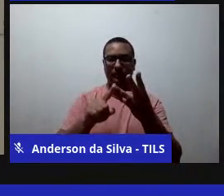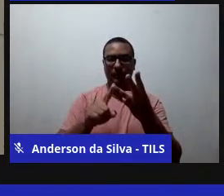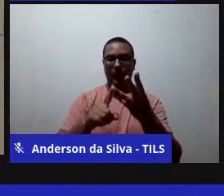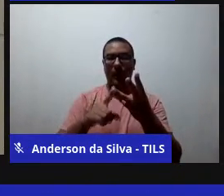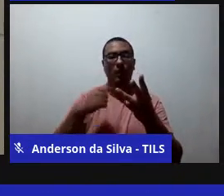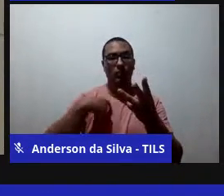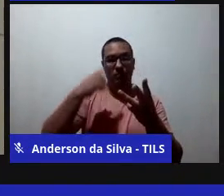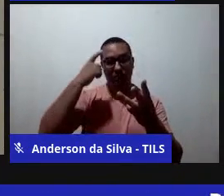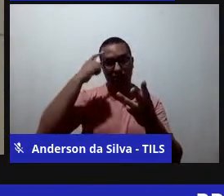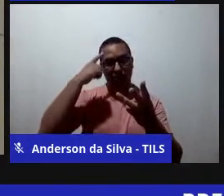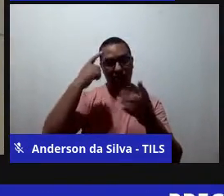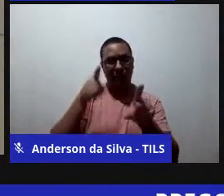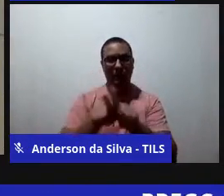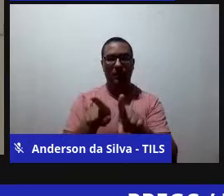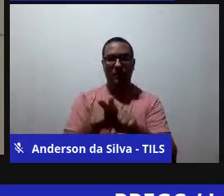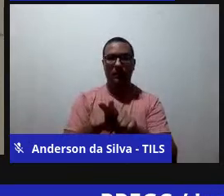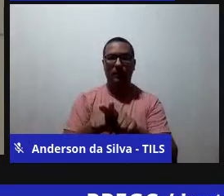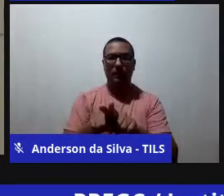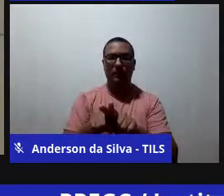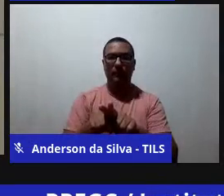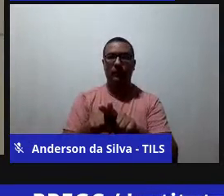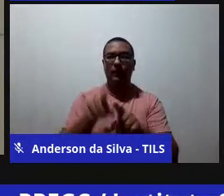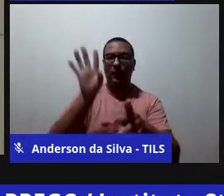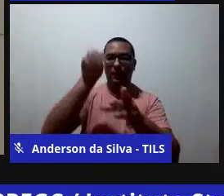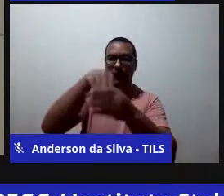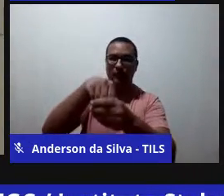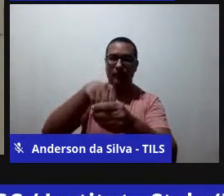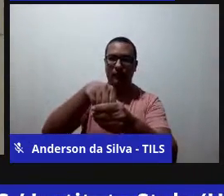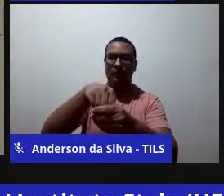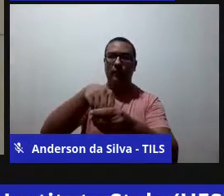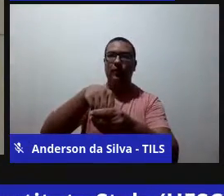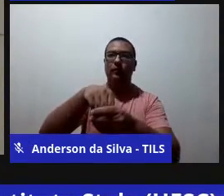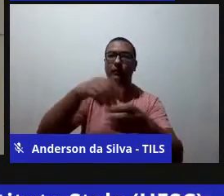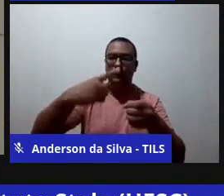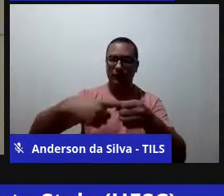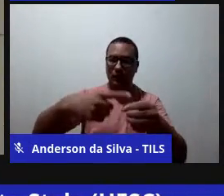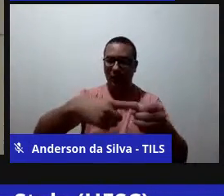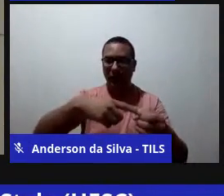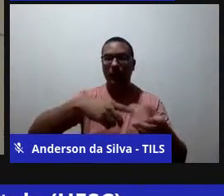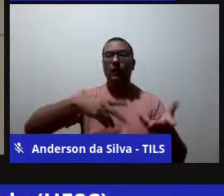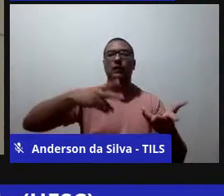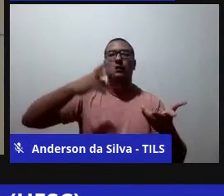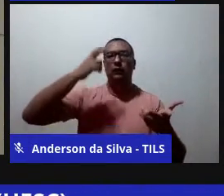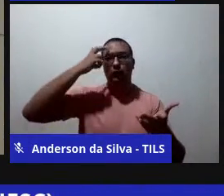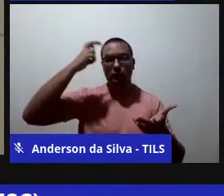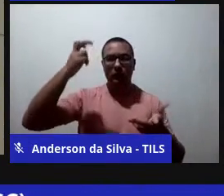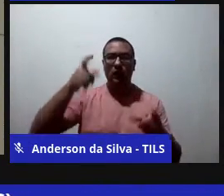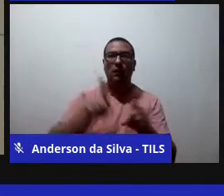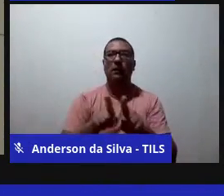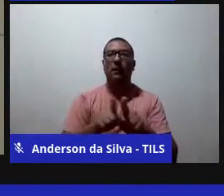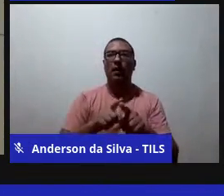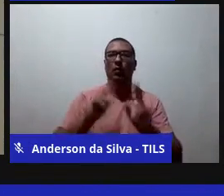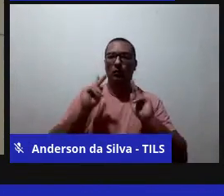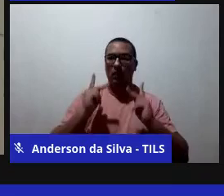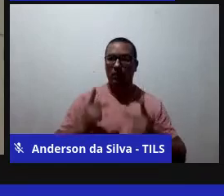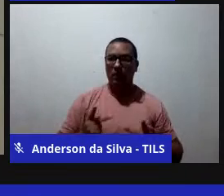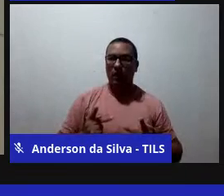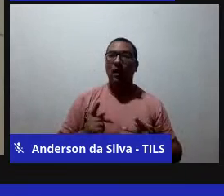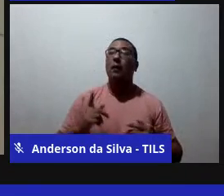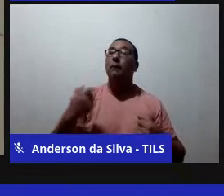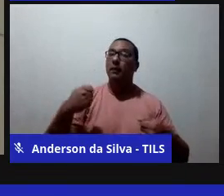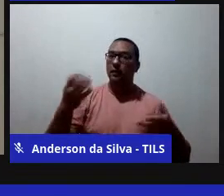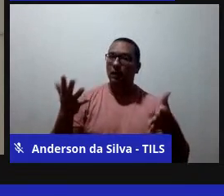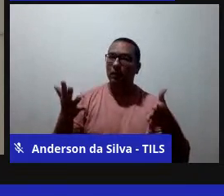buscar numa cidade mais humana, mais inteligente e sustentável é uma inclusão